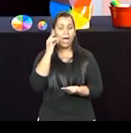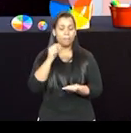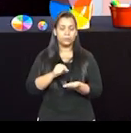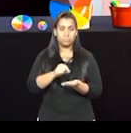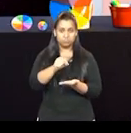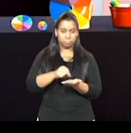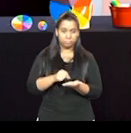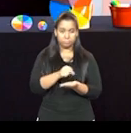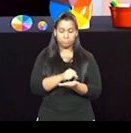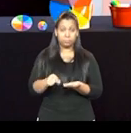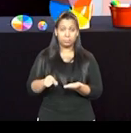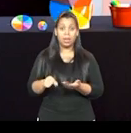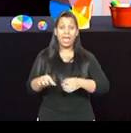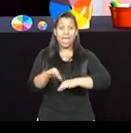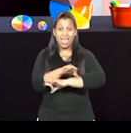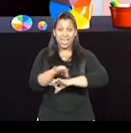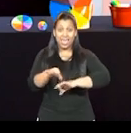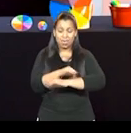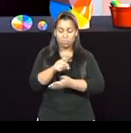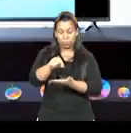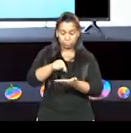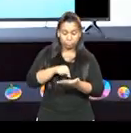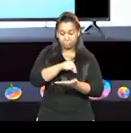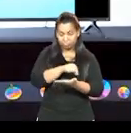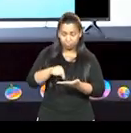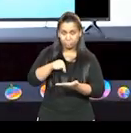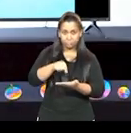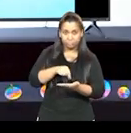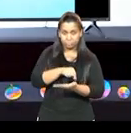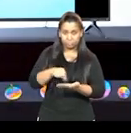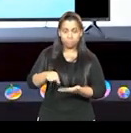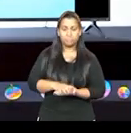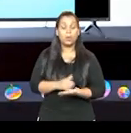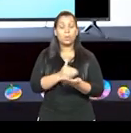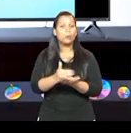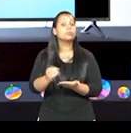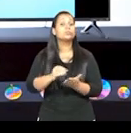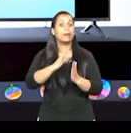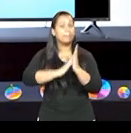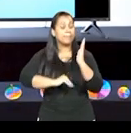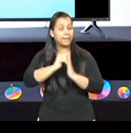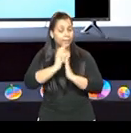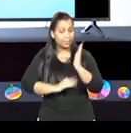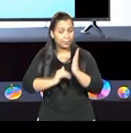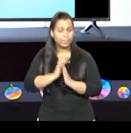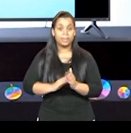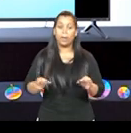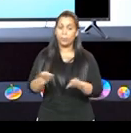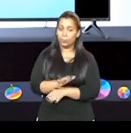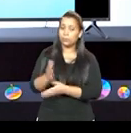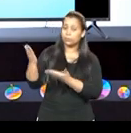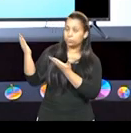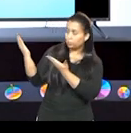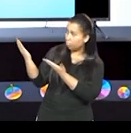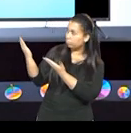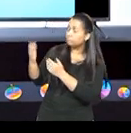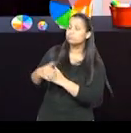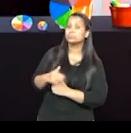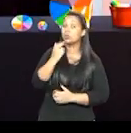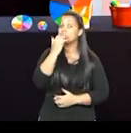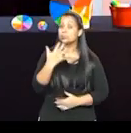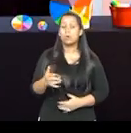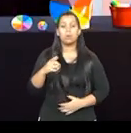com o auxílio de uma régua nós vamos riscar. E aí nós iniciamos a pintura. Eu também já trouxe um pronto. Vamos pintar com as